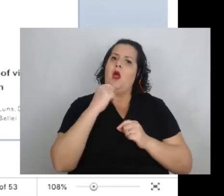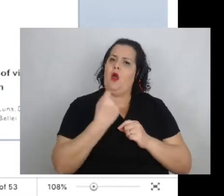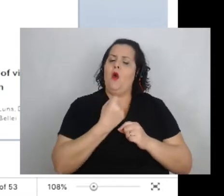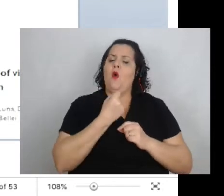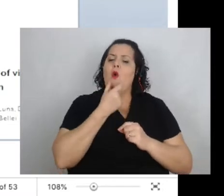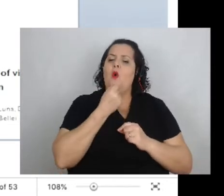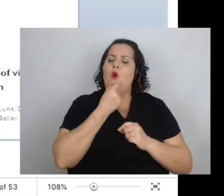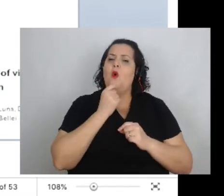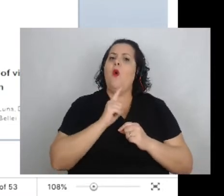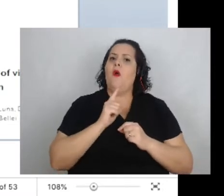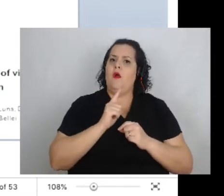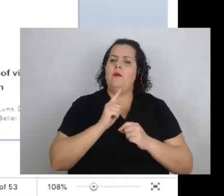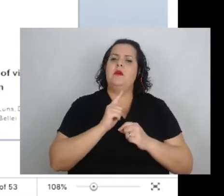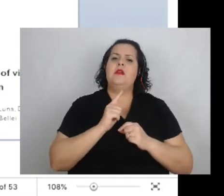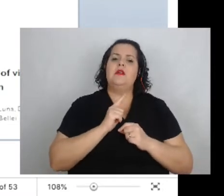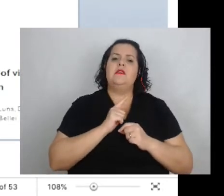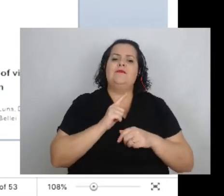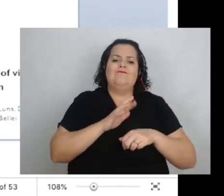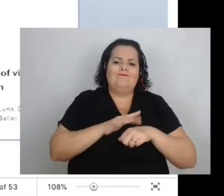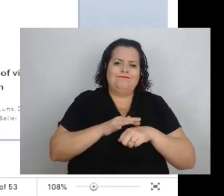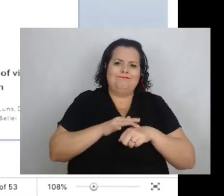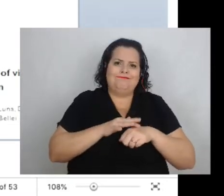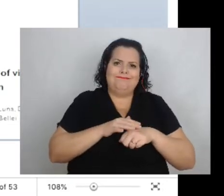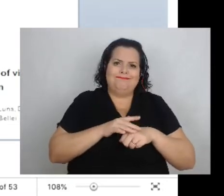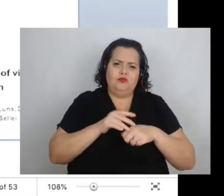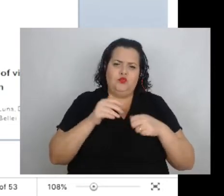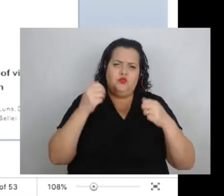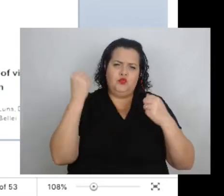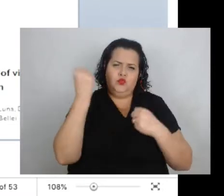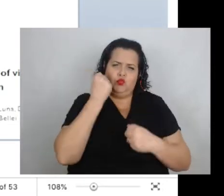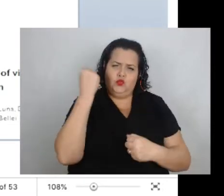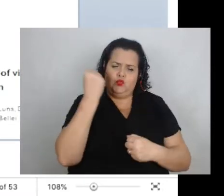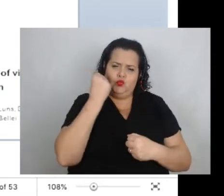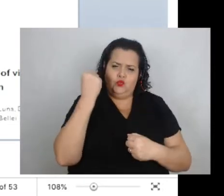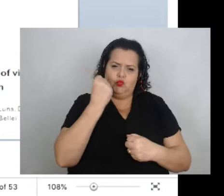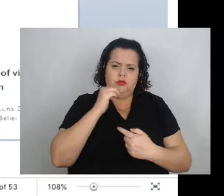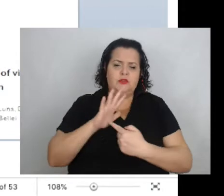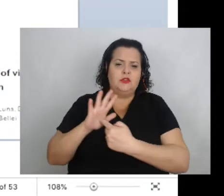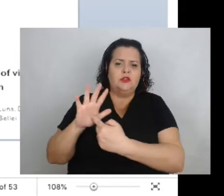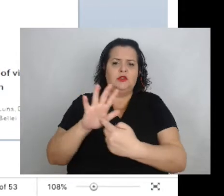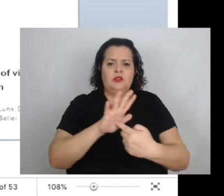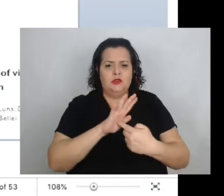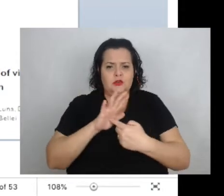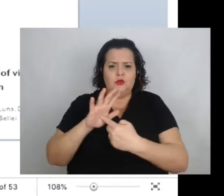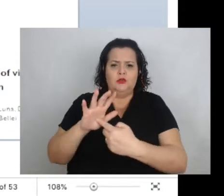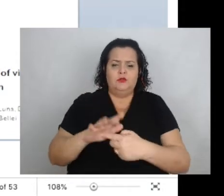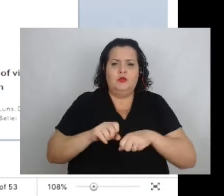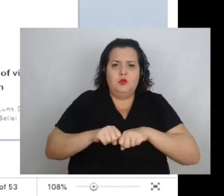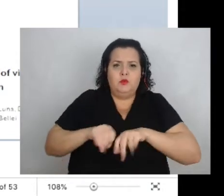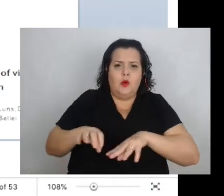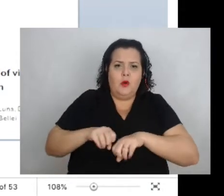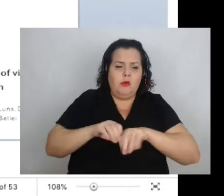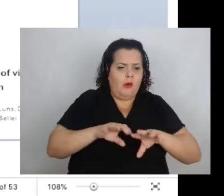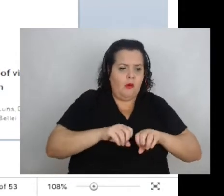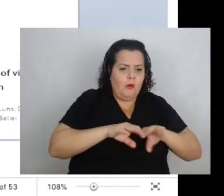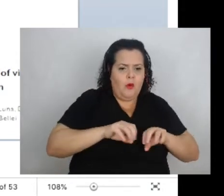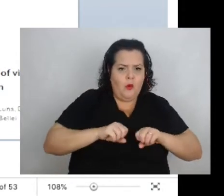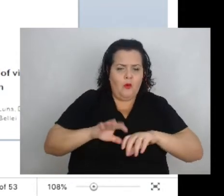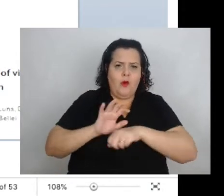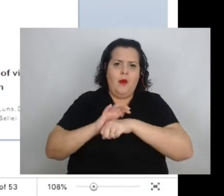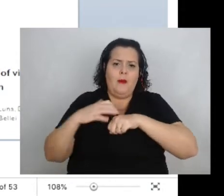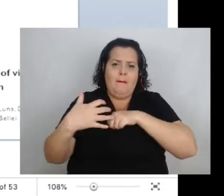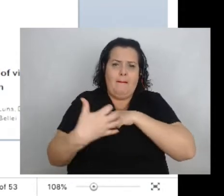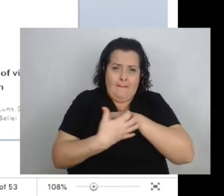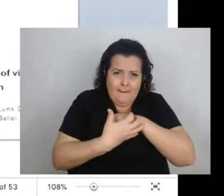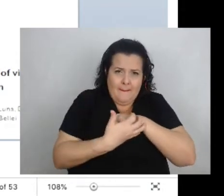apresentou um quadro de ascite, e aqui eu estou mostrando para vocês a detecção disseminada de SARS-CoV-2 nesse